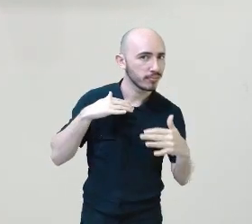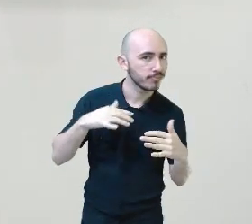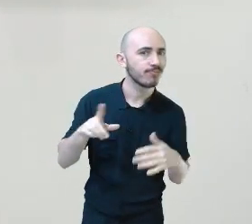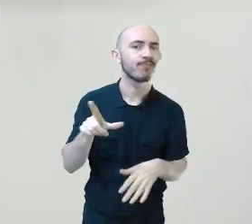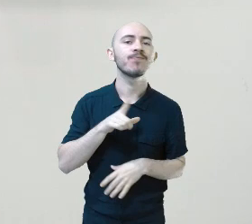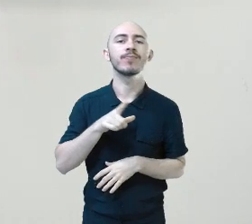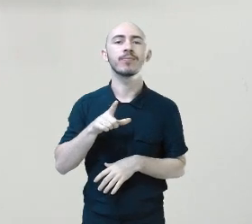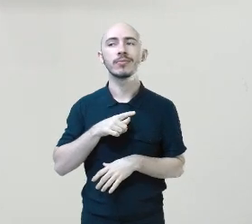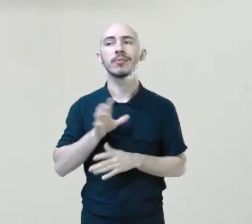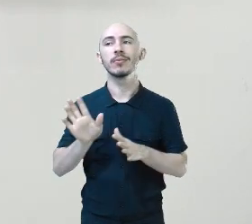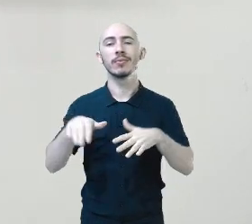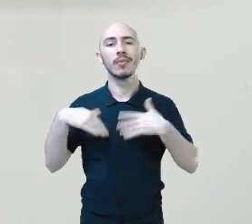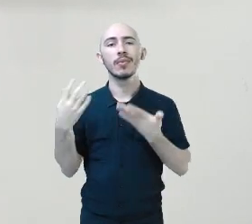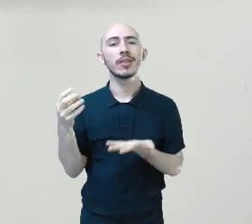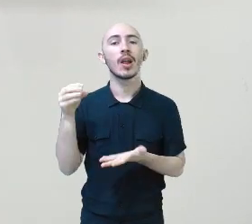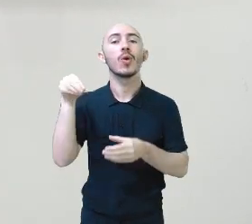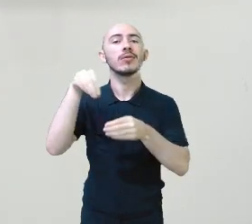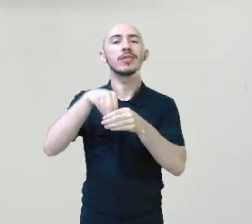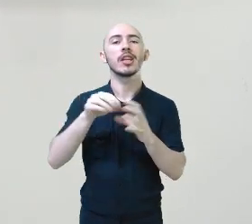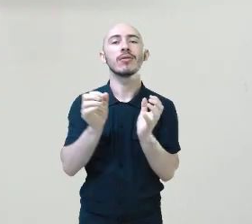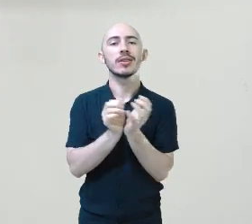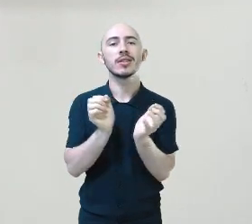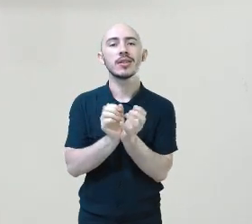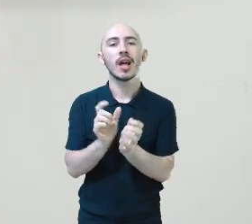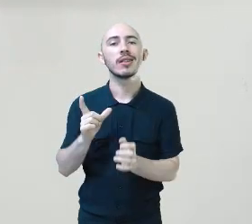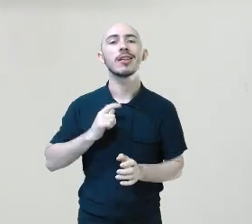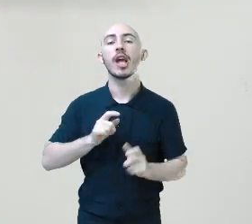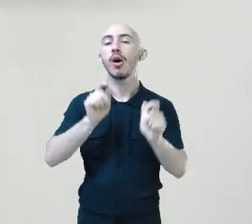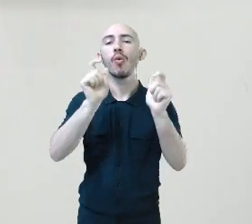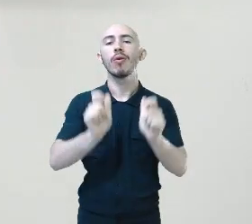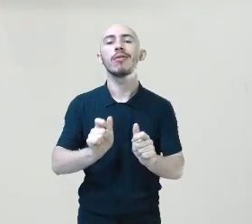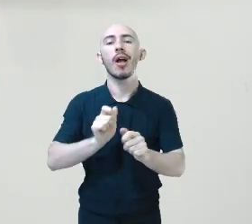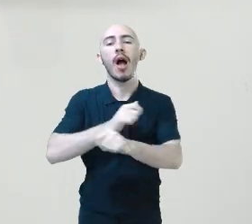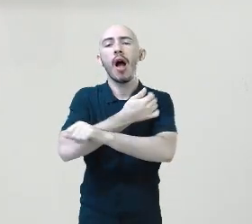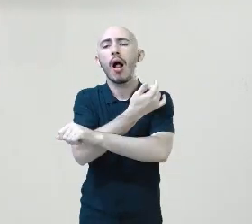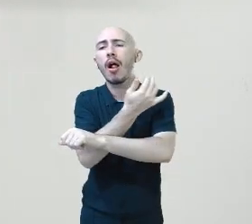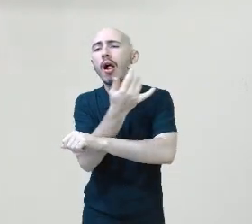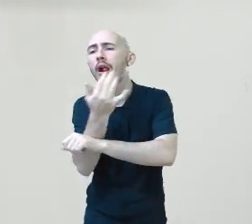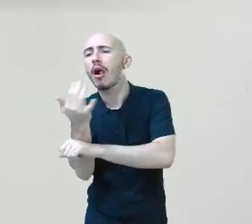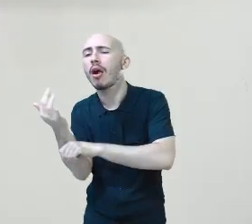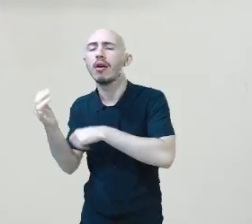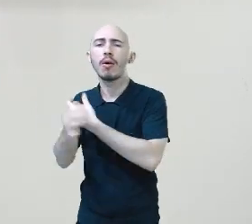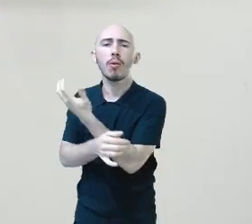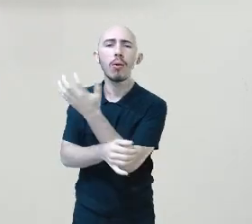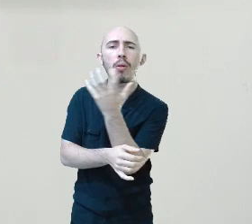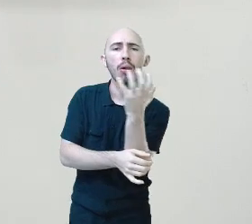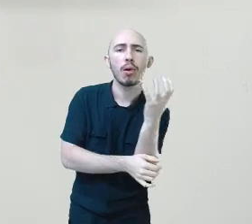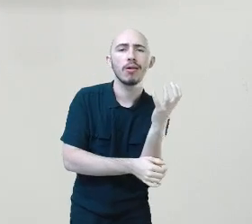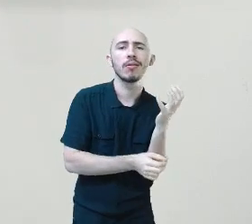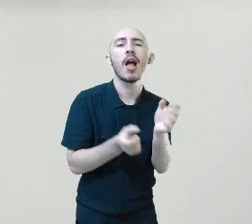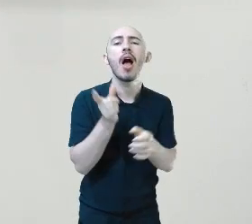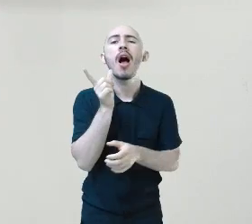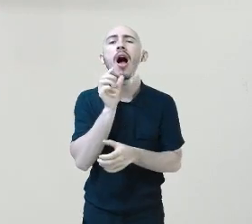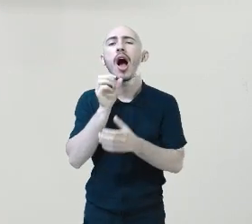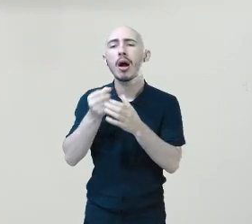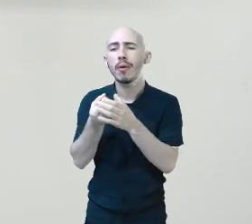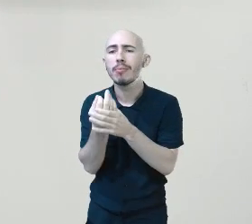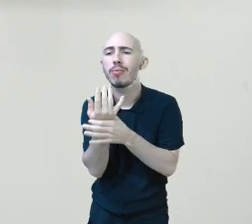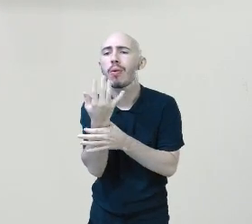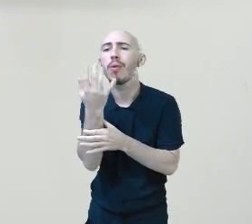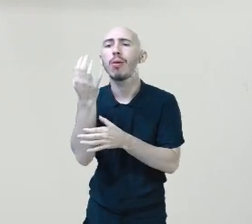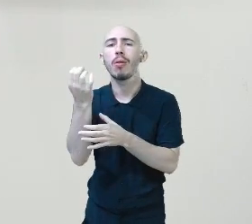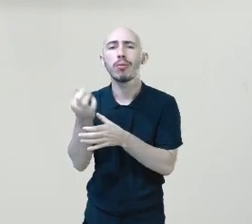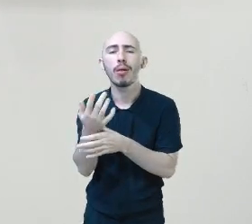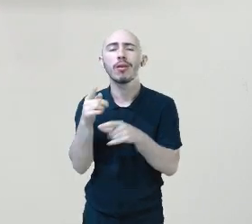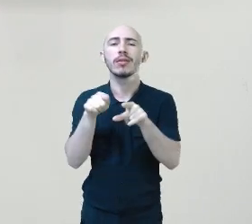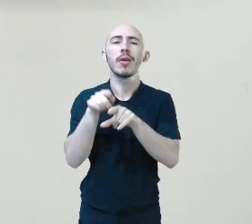a gente colocar dentro da cidade um espaço arborizado, um espaço com fontes, um espaço onde os pássaros vão